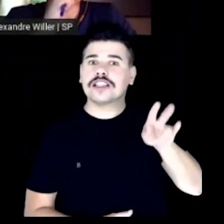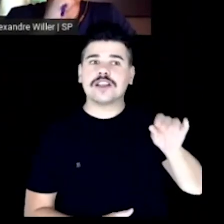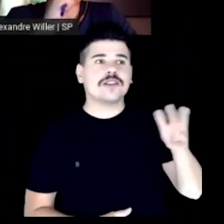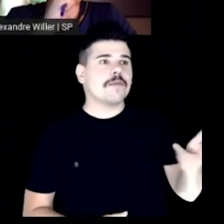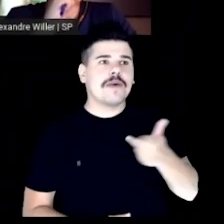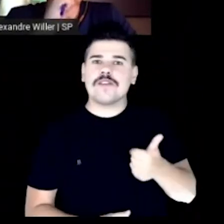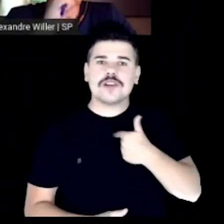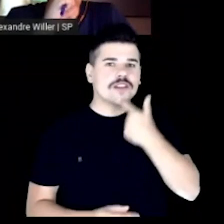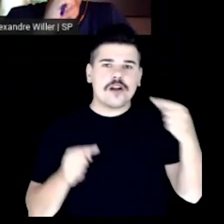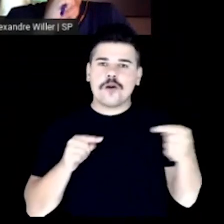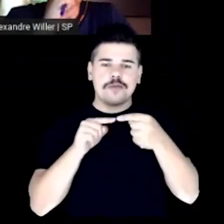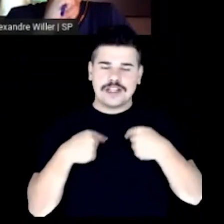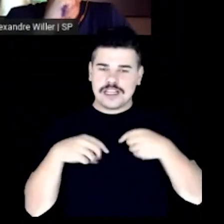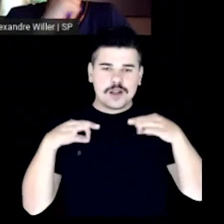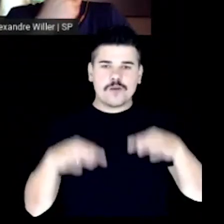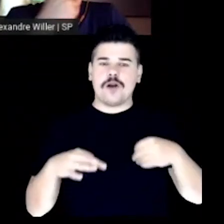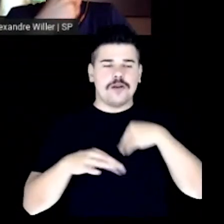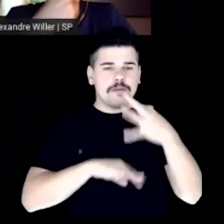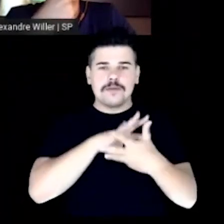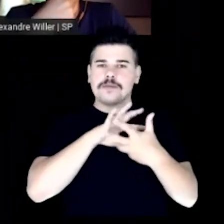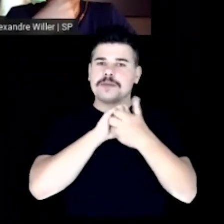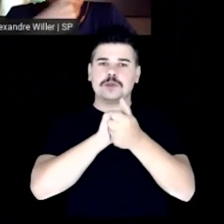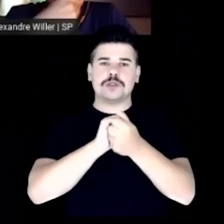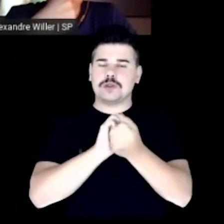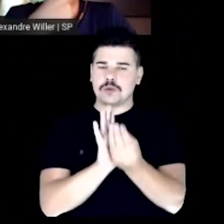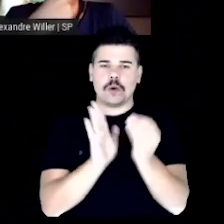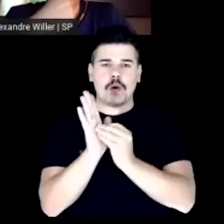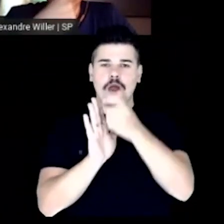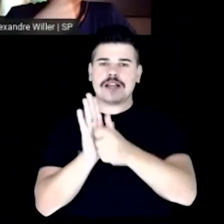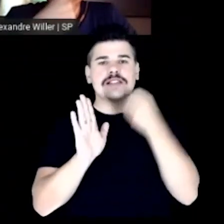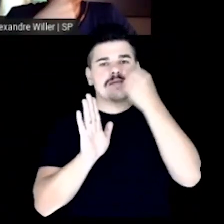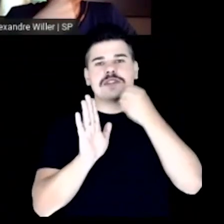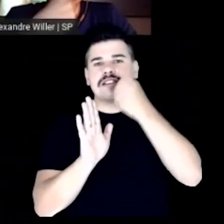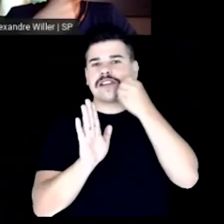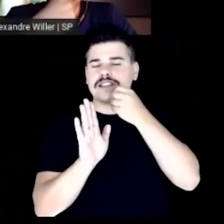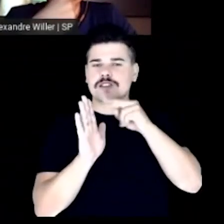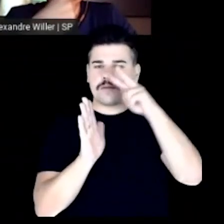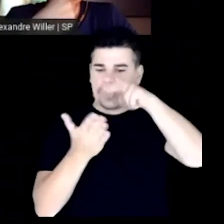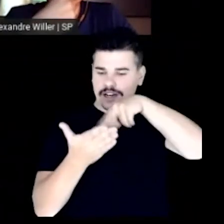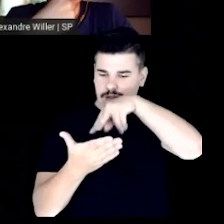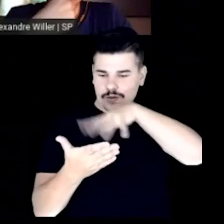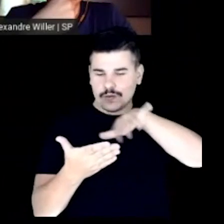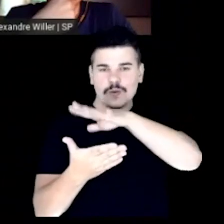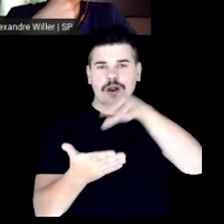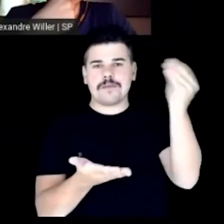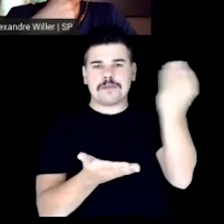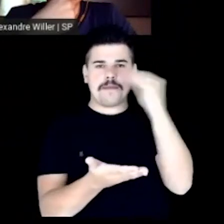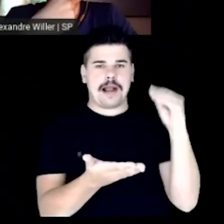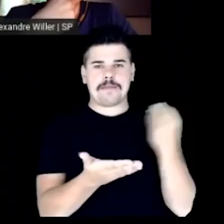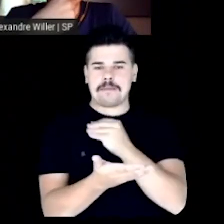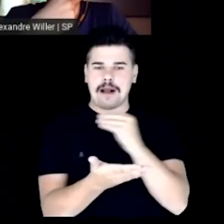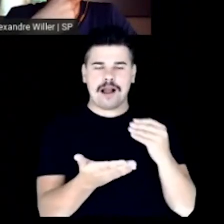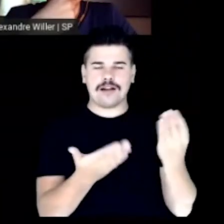Rodrigo, isso que está incrível, porque é exatamente, acho que condensa, né, essa experiência da